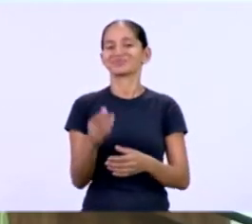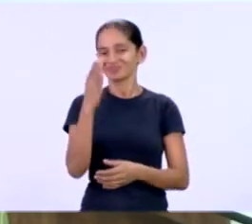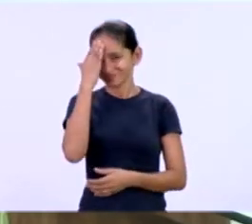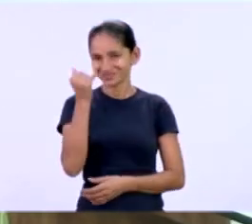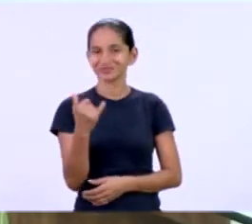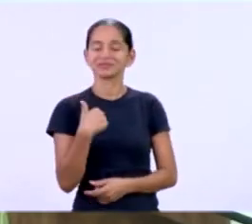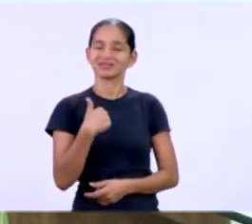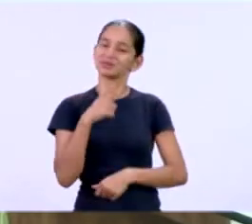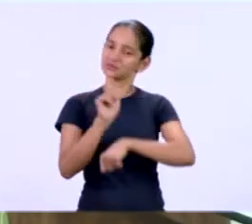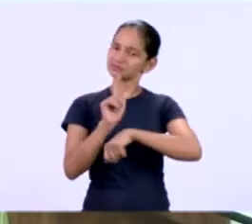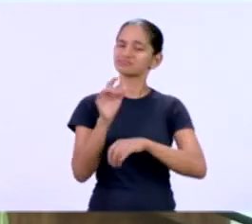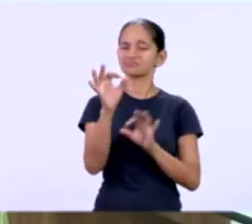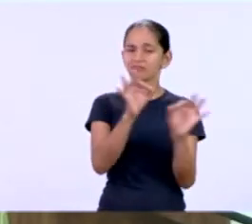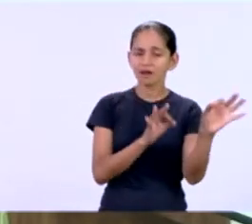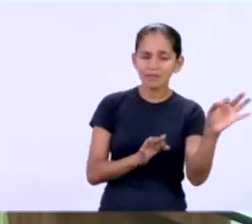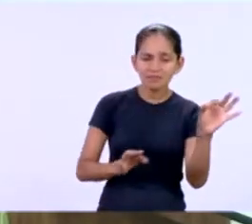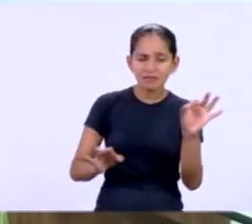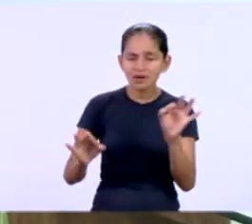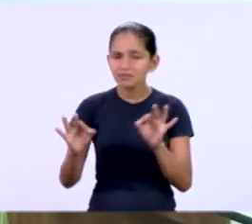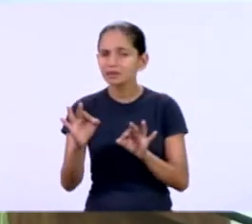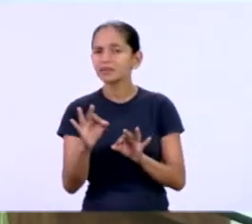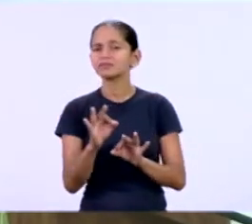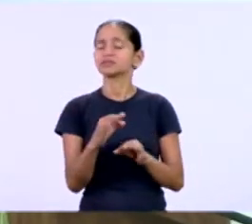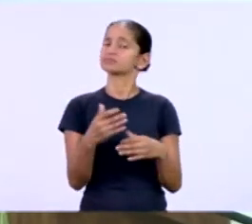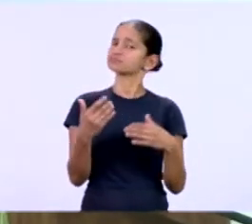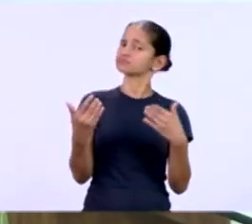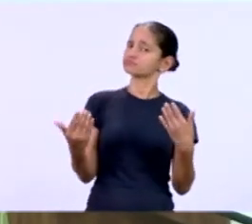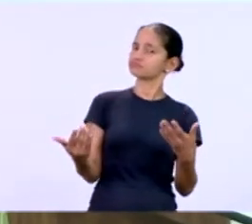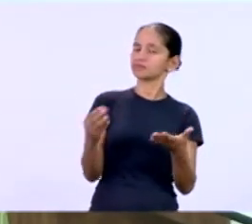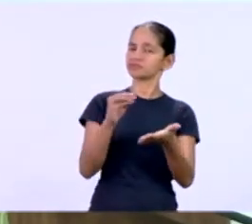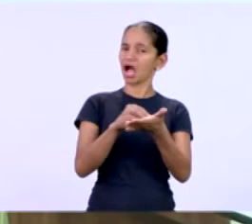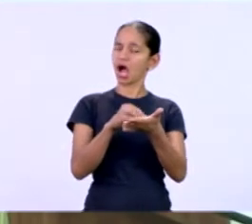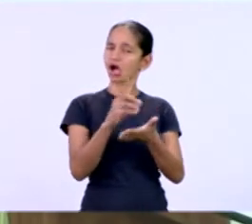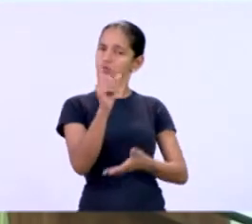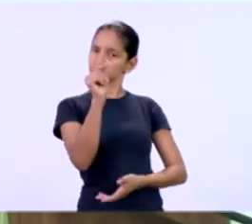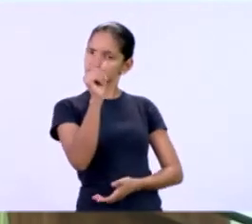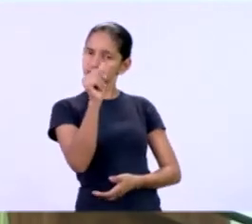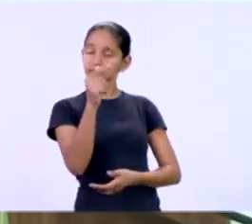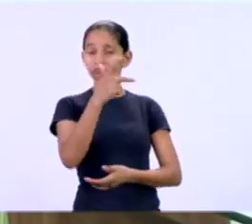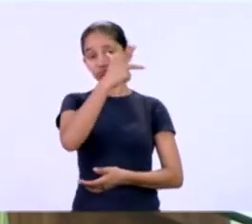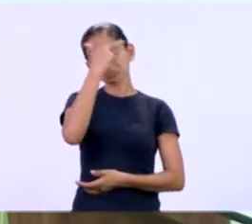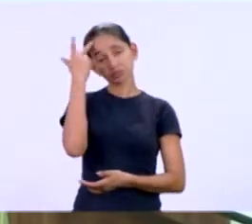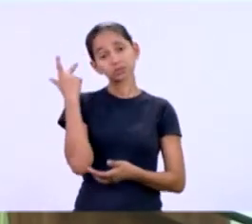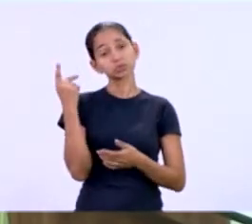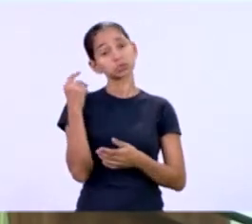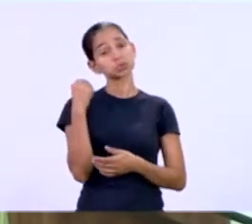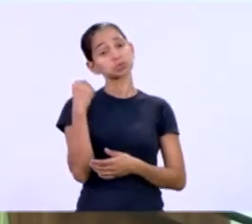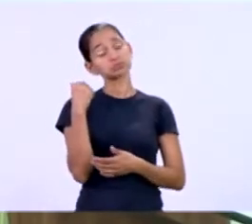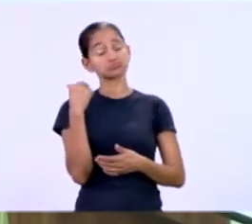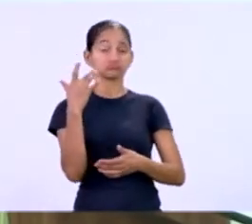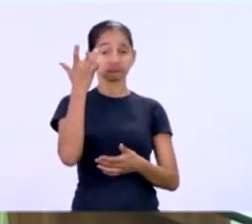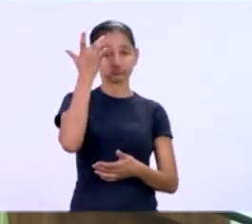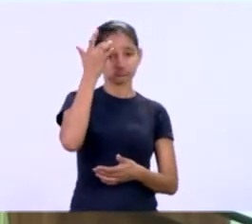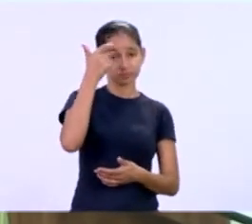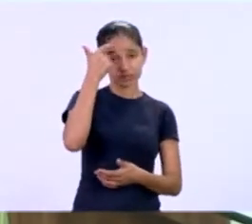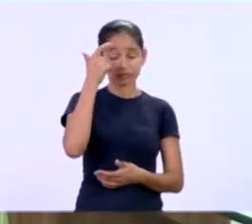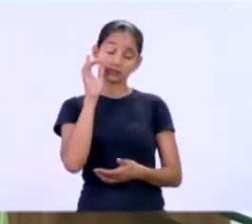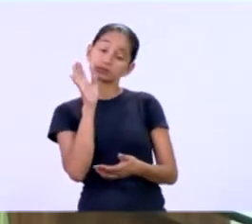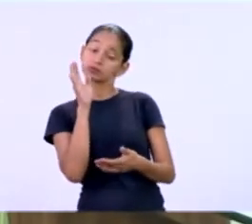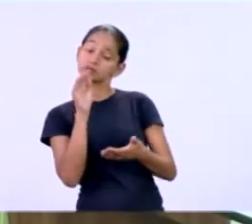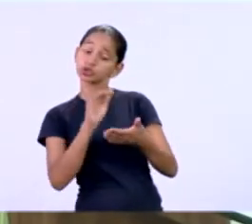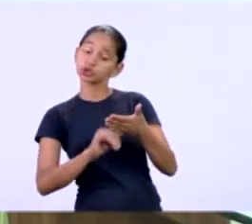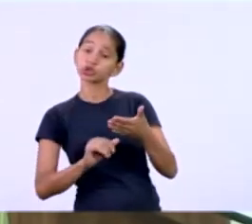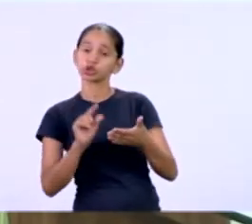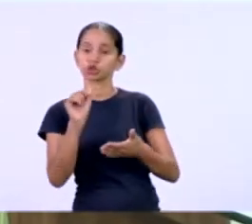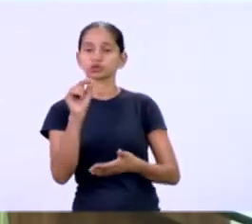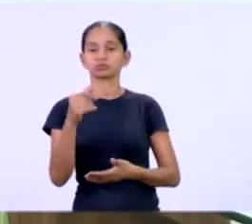gestor financeiro saber se está havendo algum desvio de recurso, de repente tem alguém ali usando de má fé, né? Então, você tendo esse